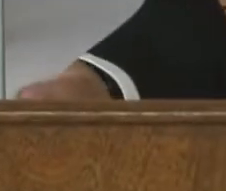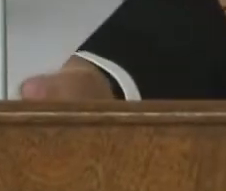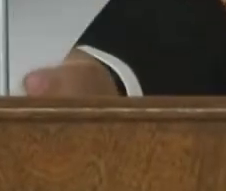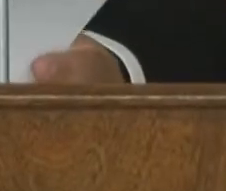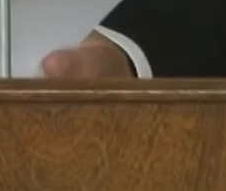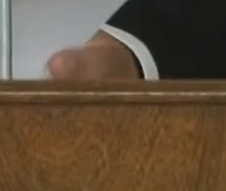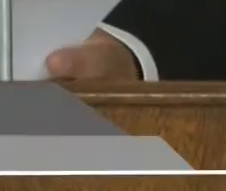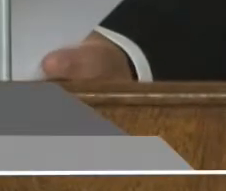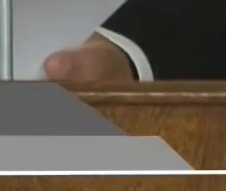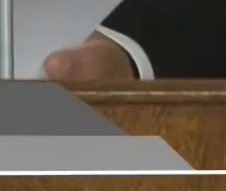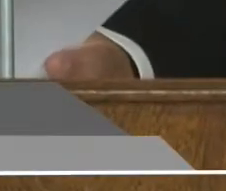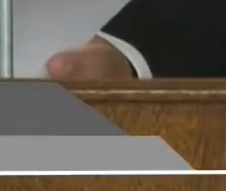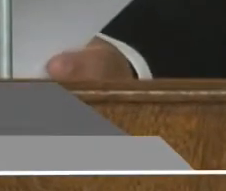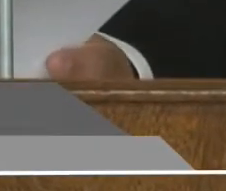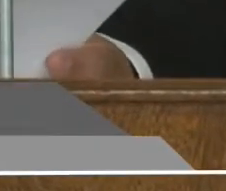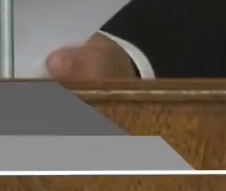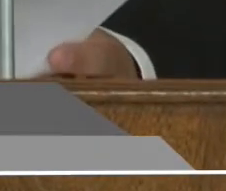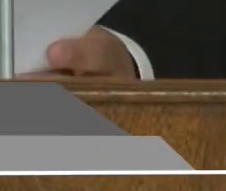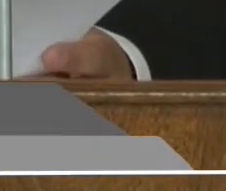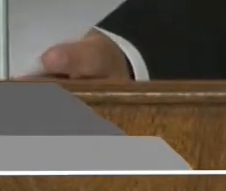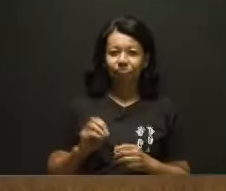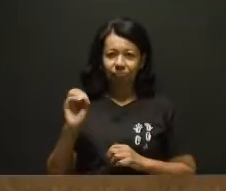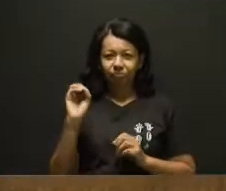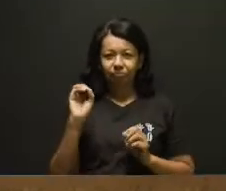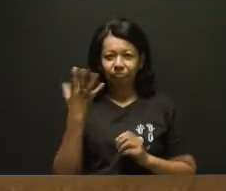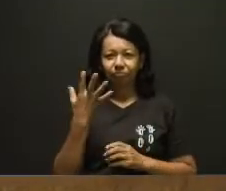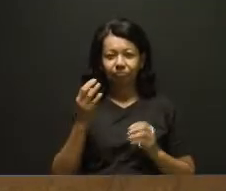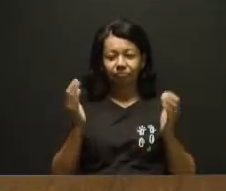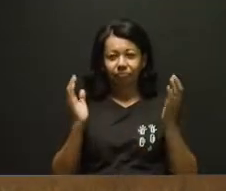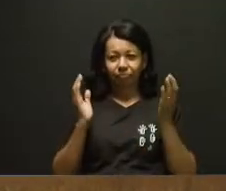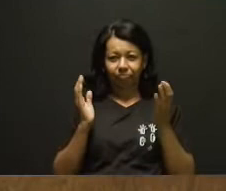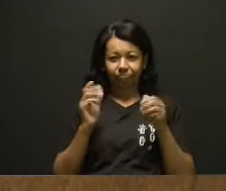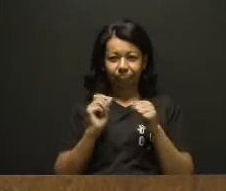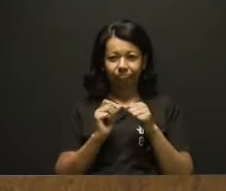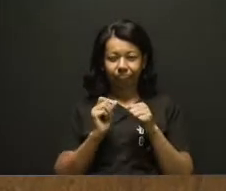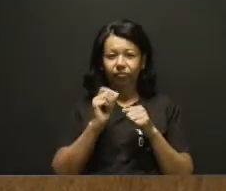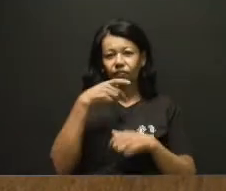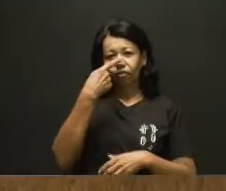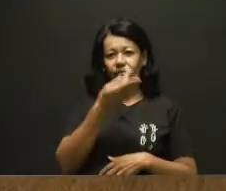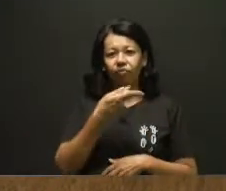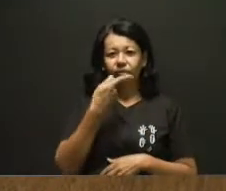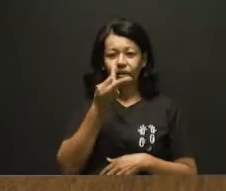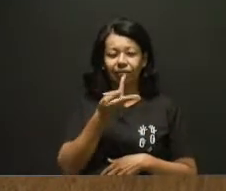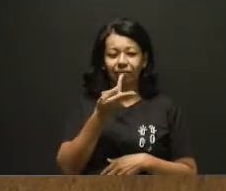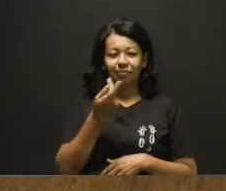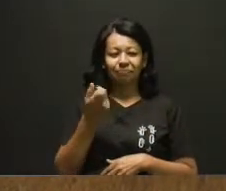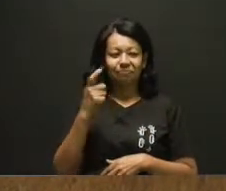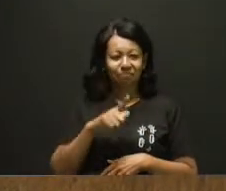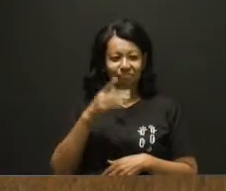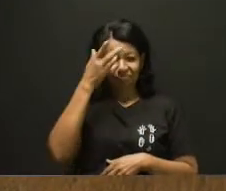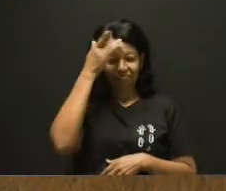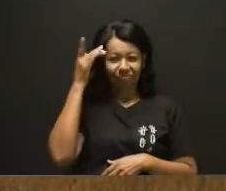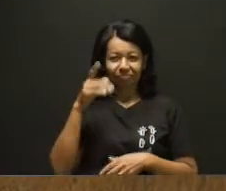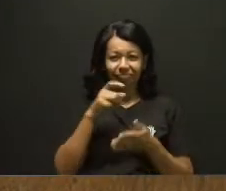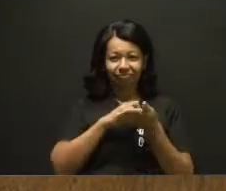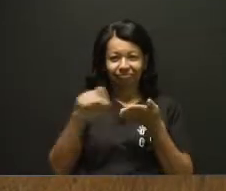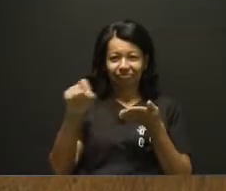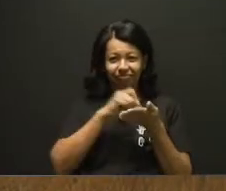pública neste momento será feito o uso da palavra por aqueles que se inscreveram